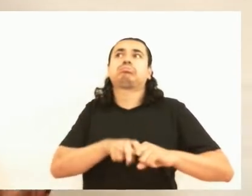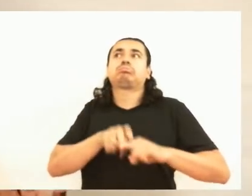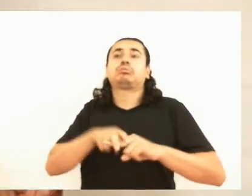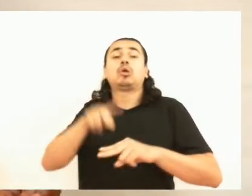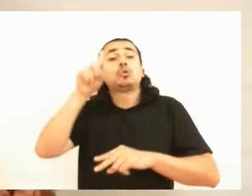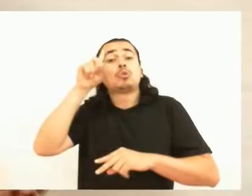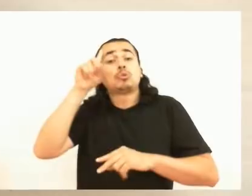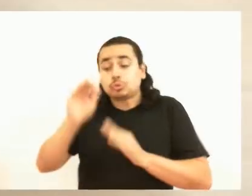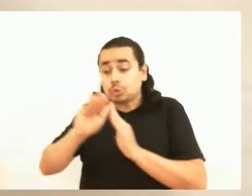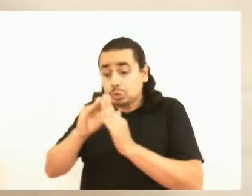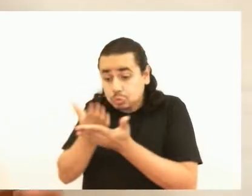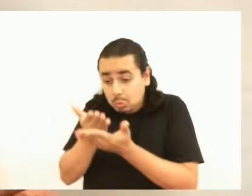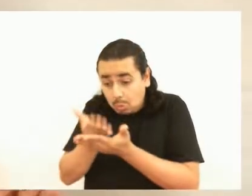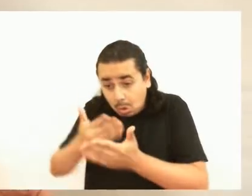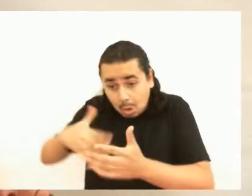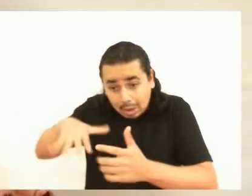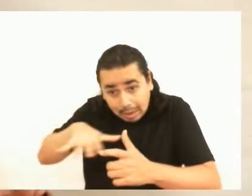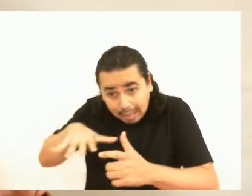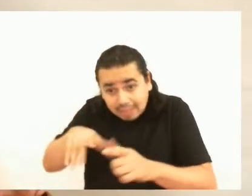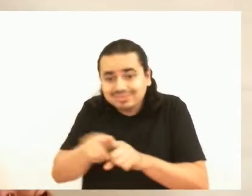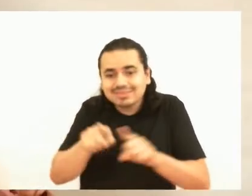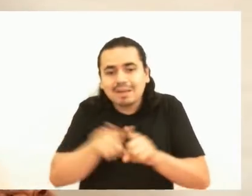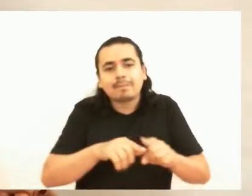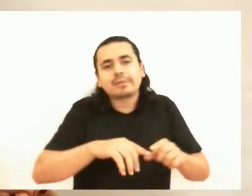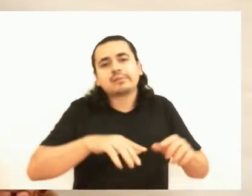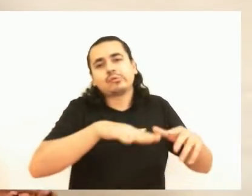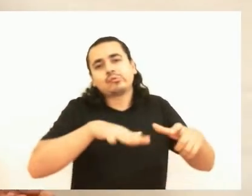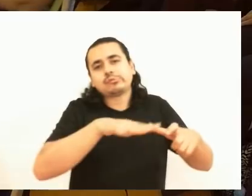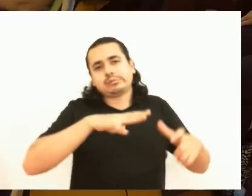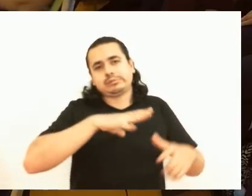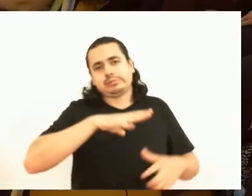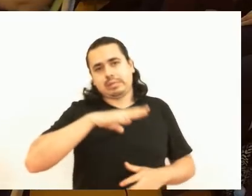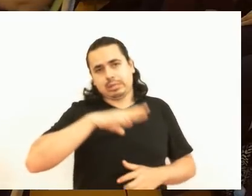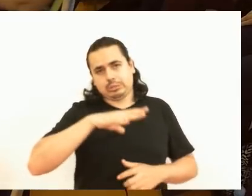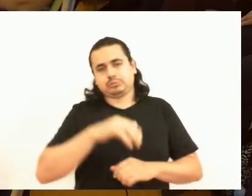nos espaços escolares e nos espaços urbanos